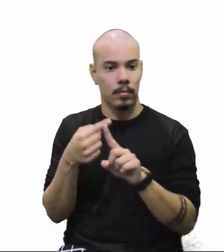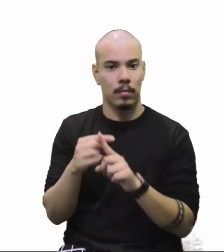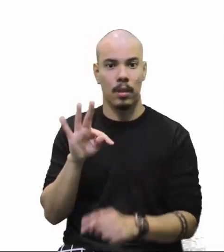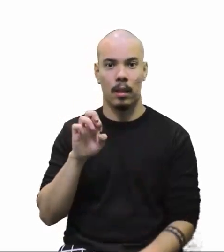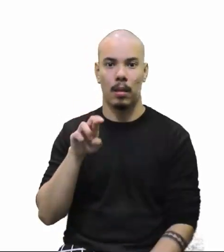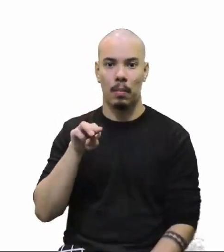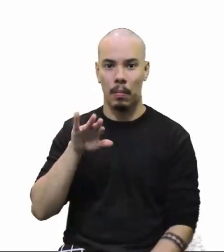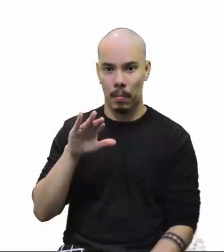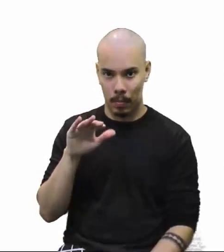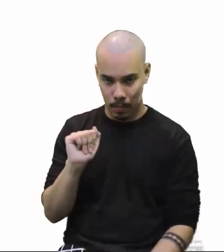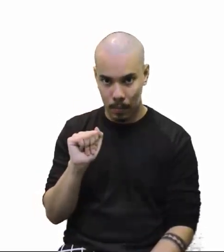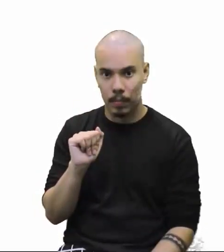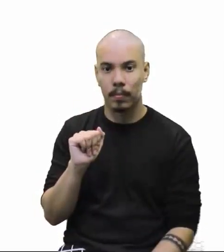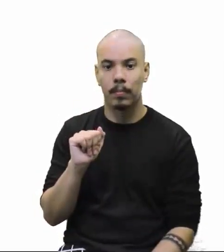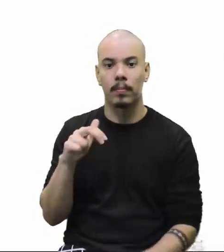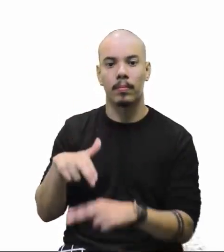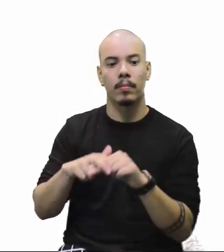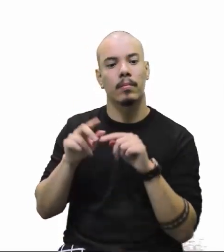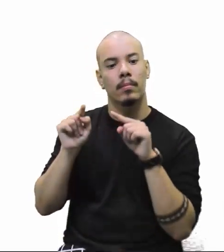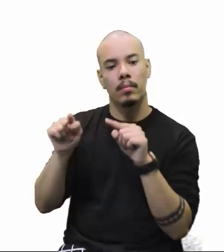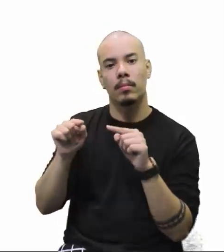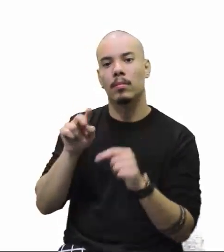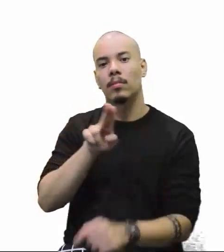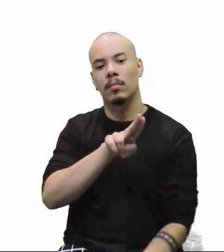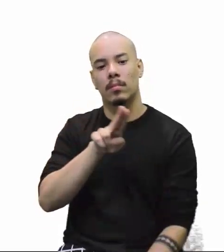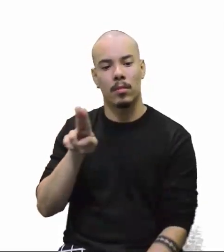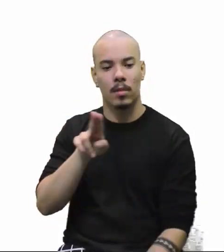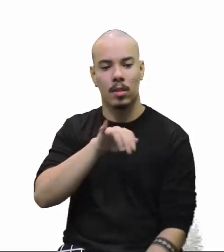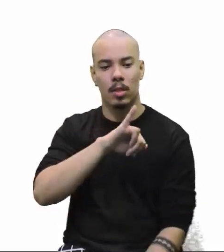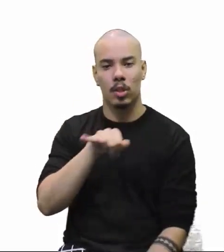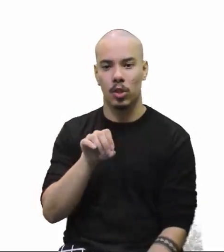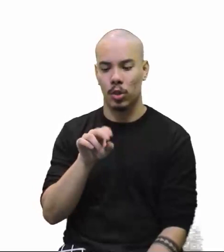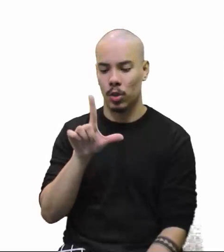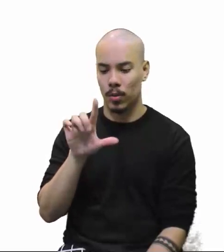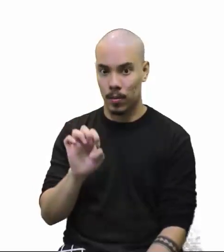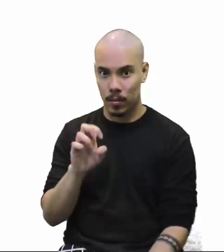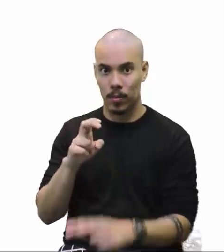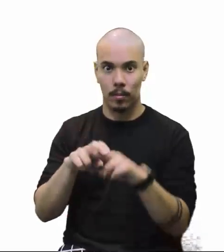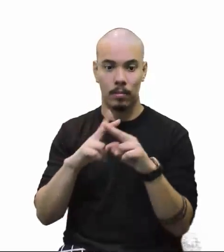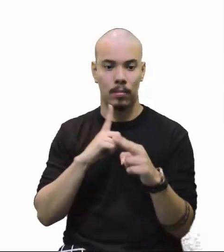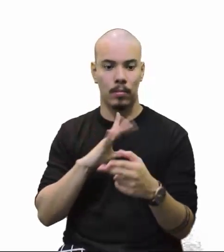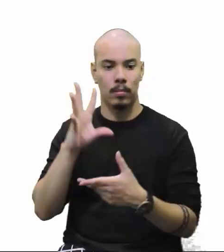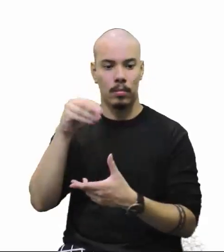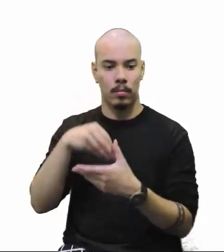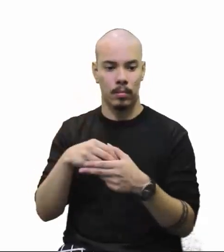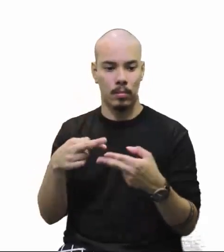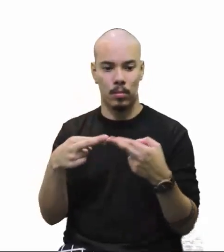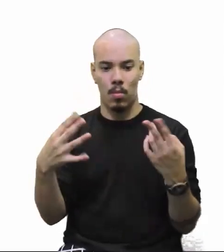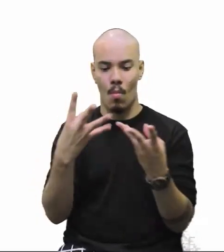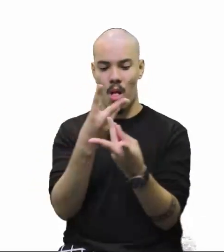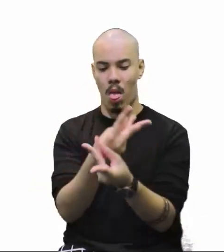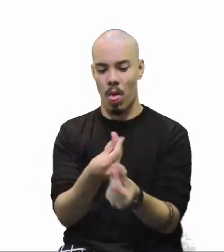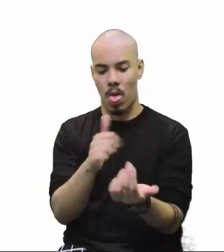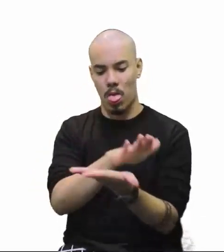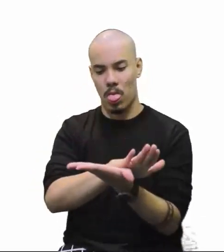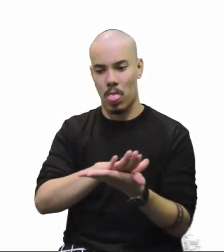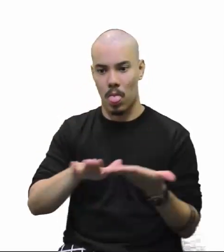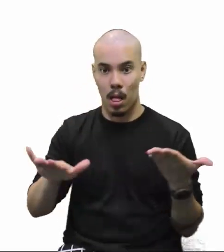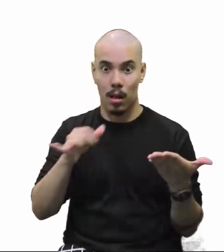térmica. Esse fenômeno nós chamamos de efeito Joule. Neste caso, falamos que o resistor dissipa a energia